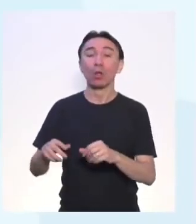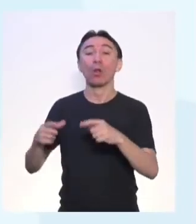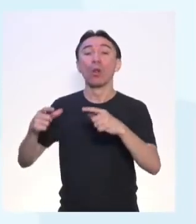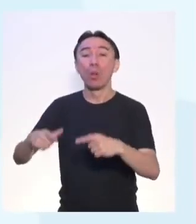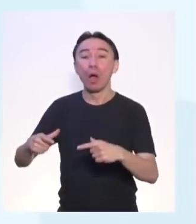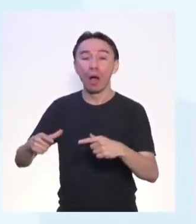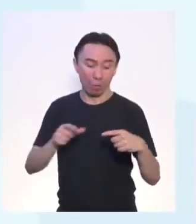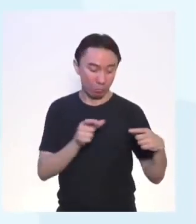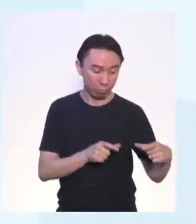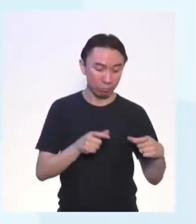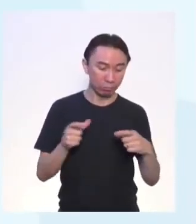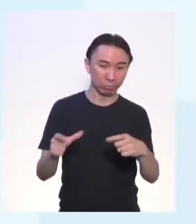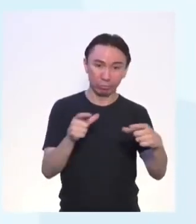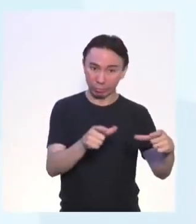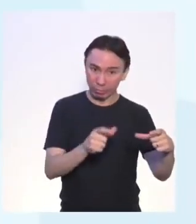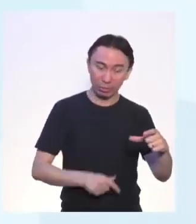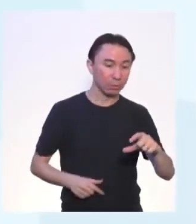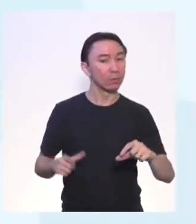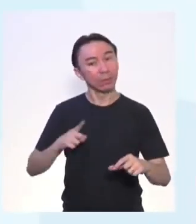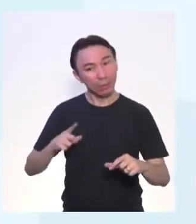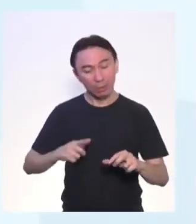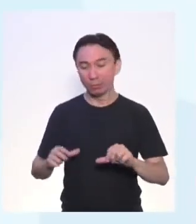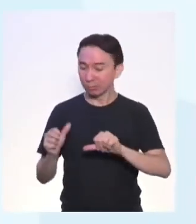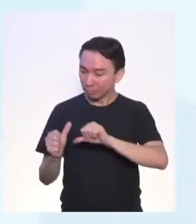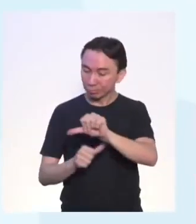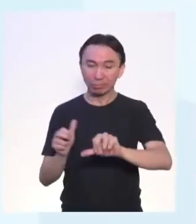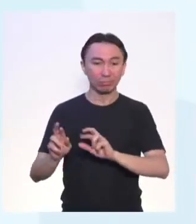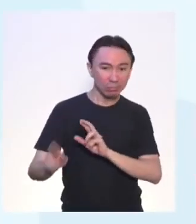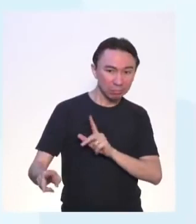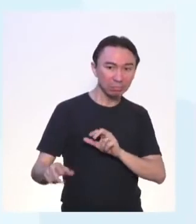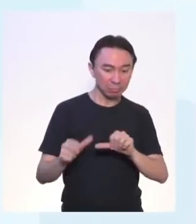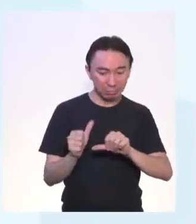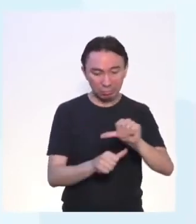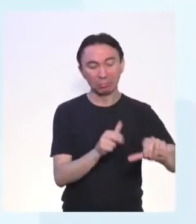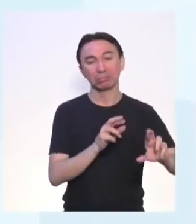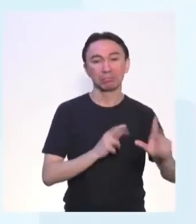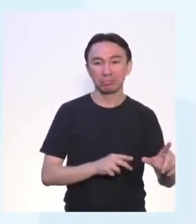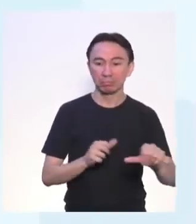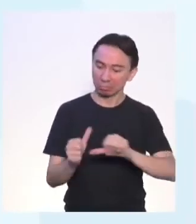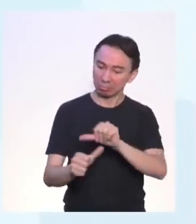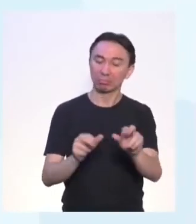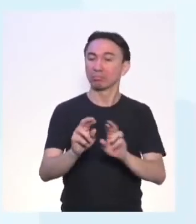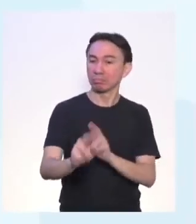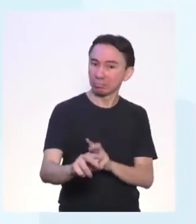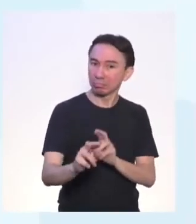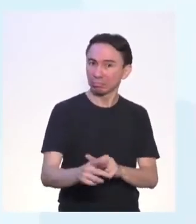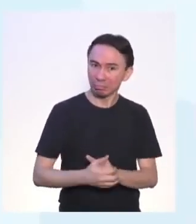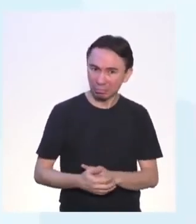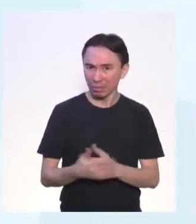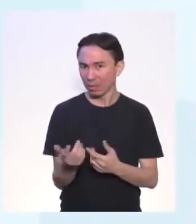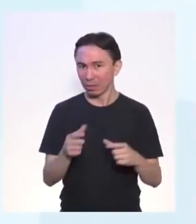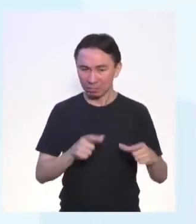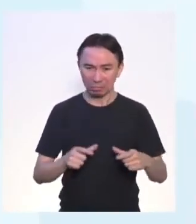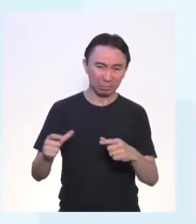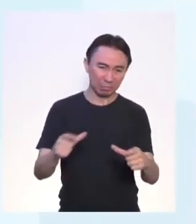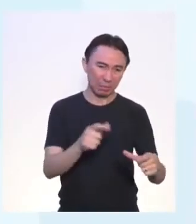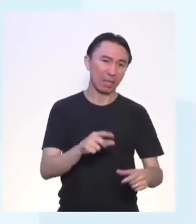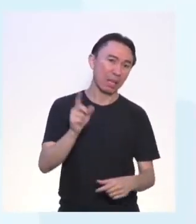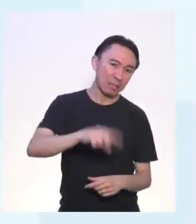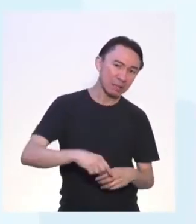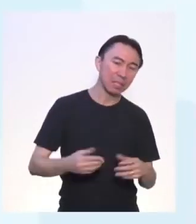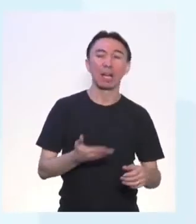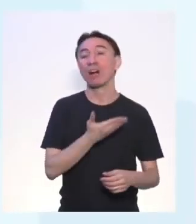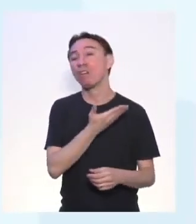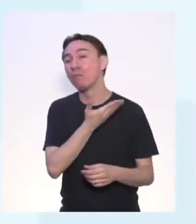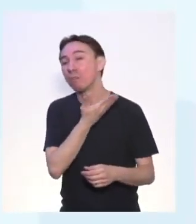aí, nas regiões. Então, são as variedades da língua em cada região, seja no nível fonético, fonológico, isso está